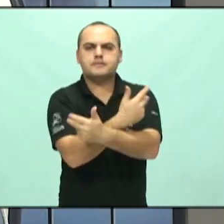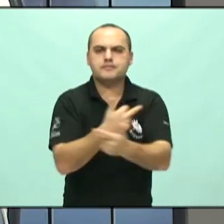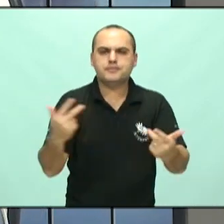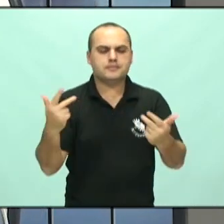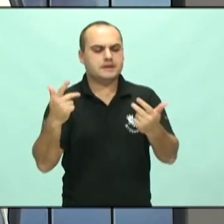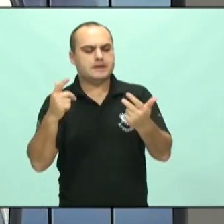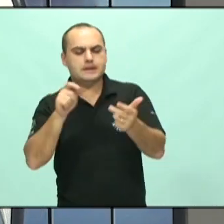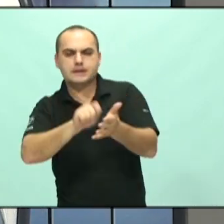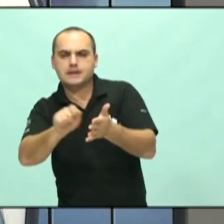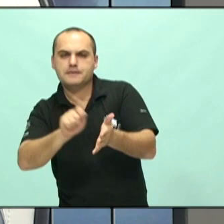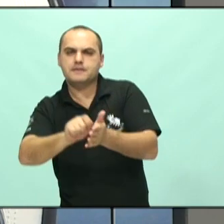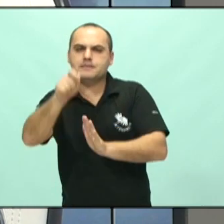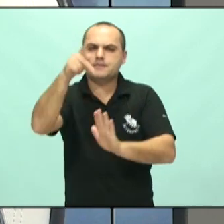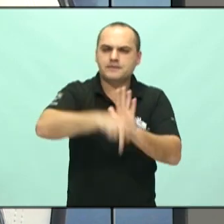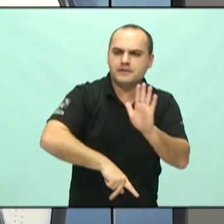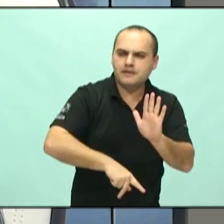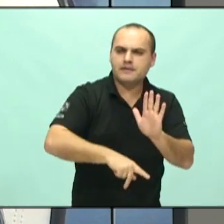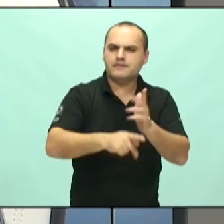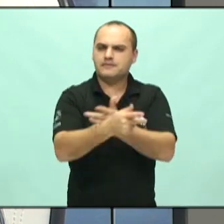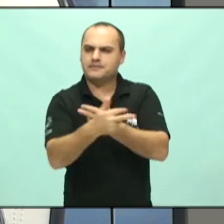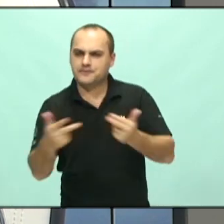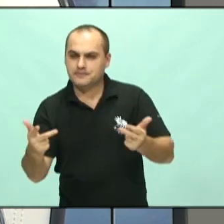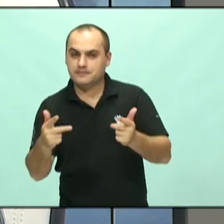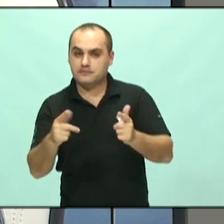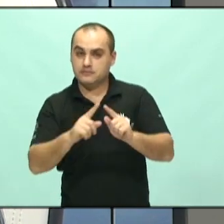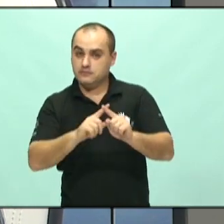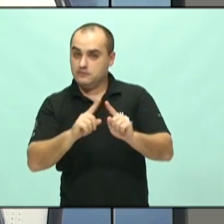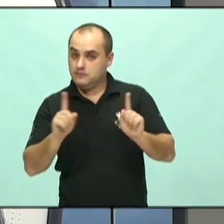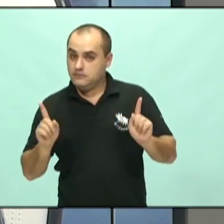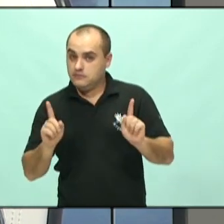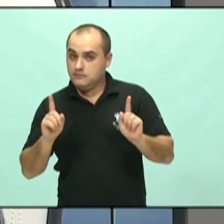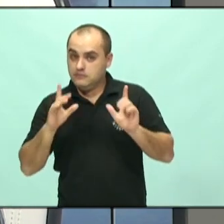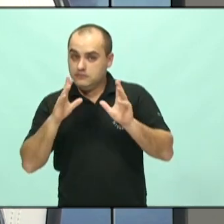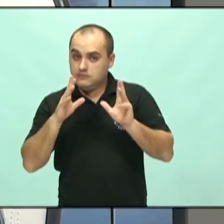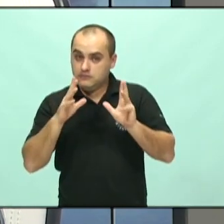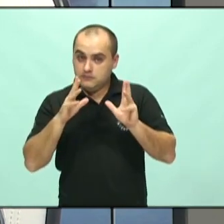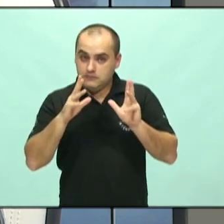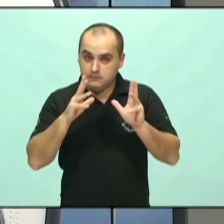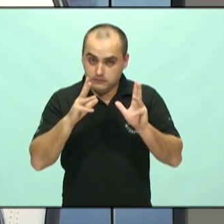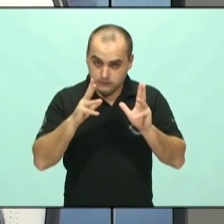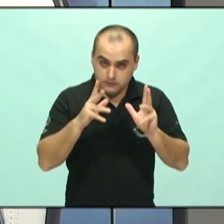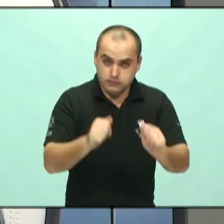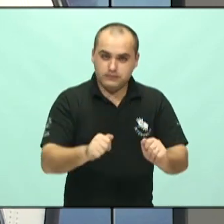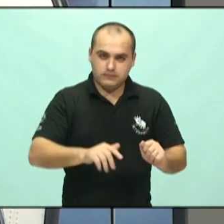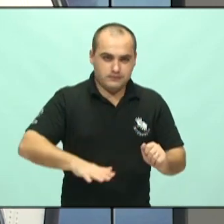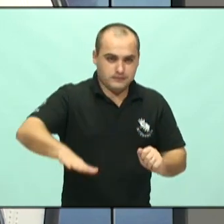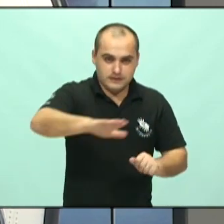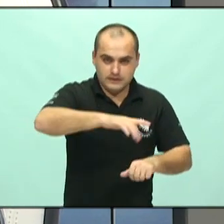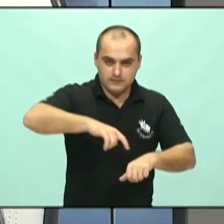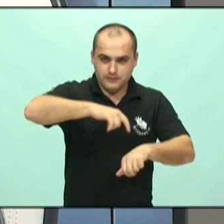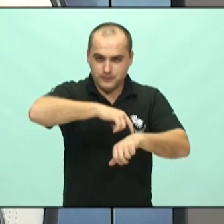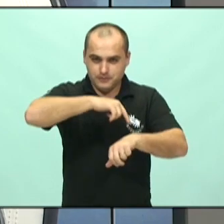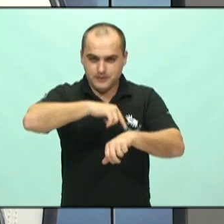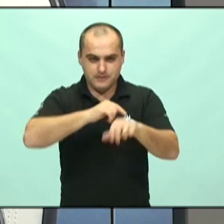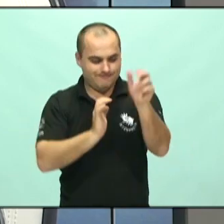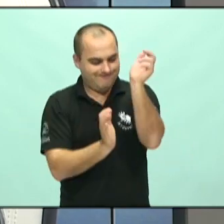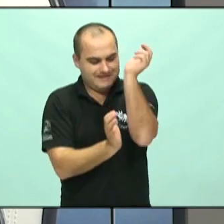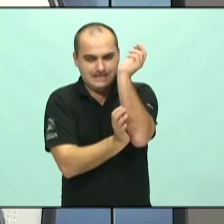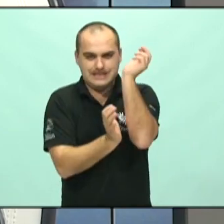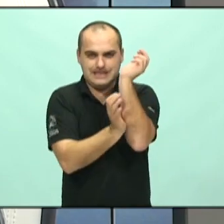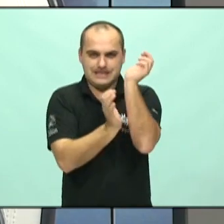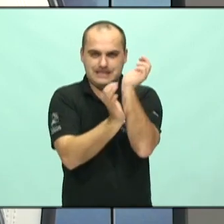escrever o projeto até, né? Mas, assim, toda essa parte bem... burocrática, que demanda um